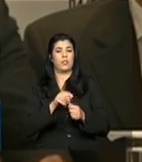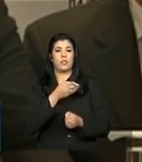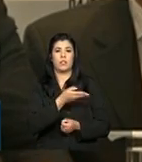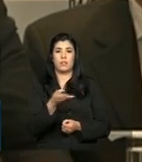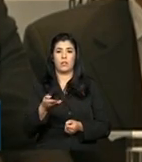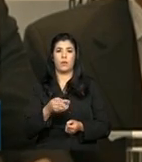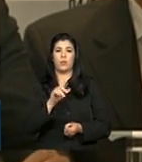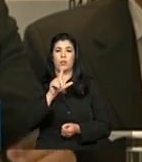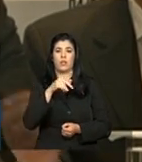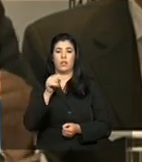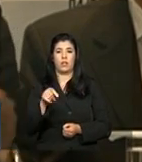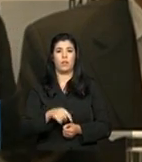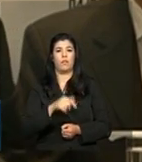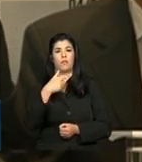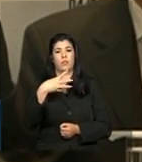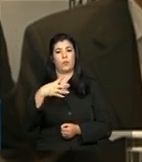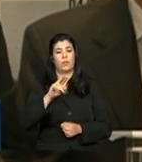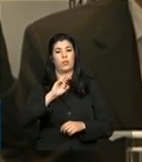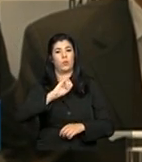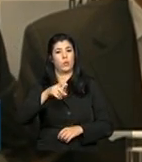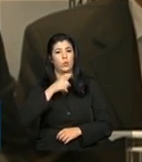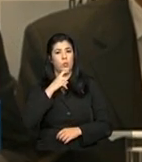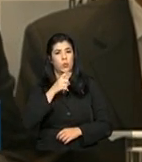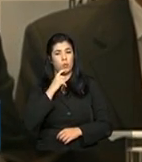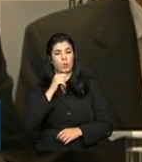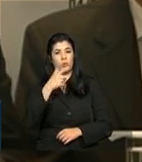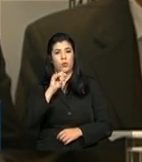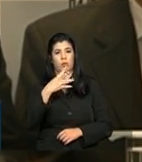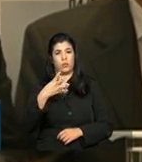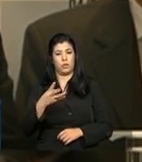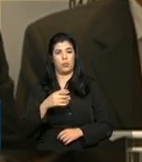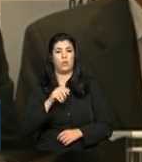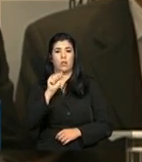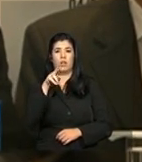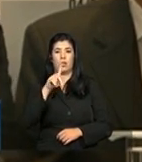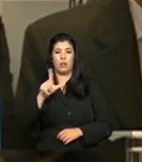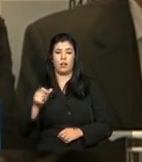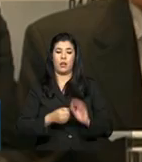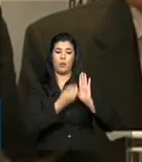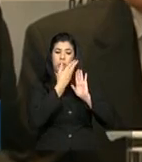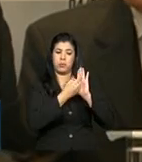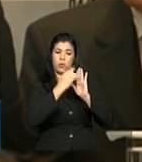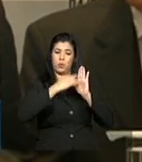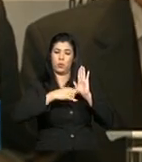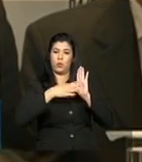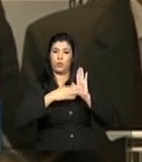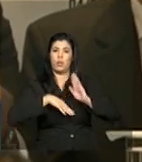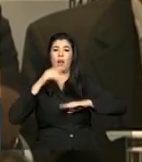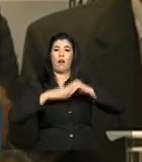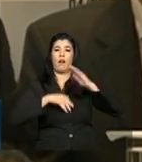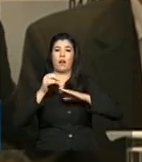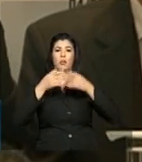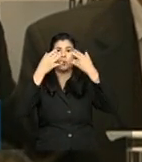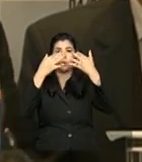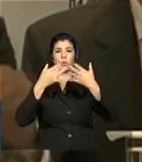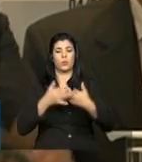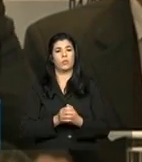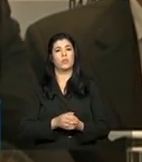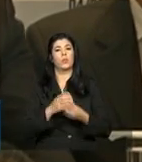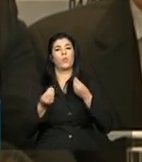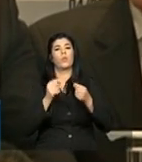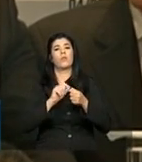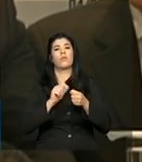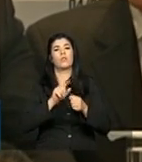24 de julho de 2014, então, a ANEEL apresentou os atos justificatórios, que é um documento preliminar à execução do leilão,